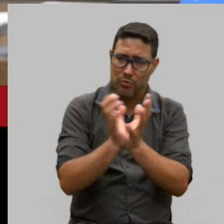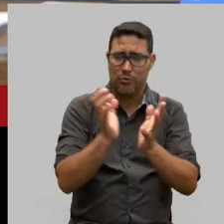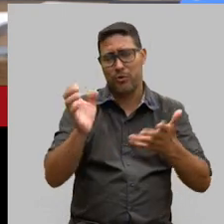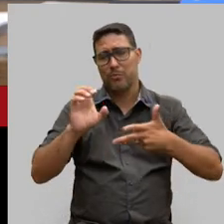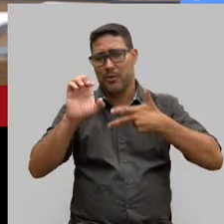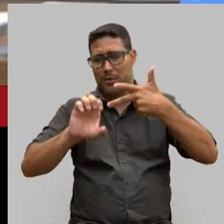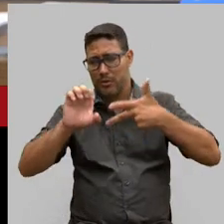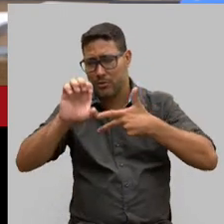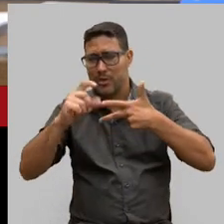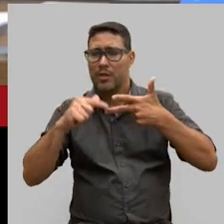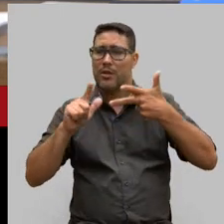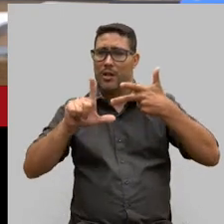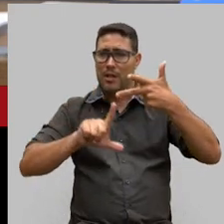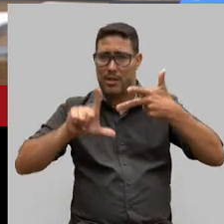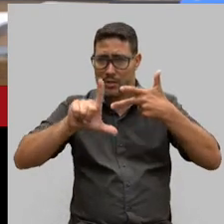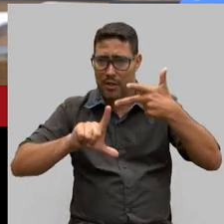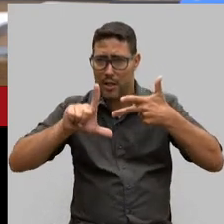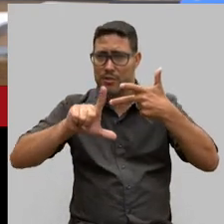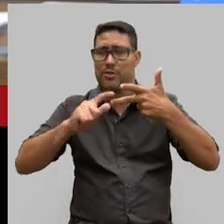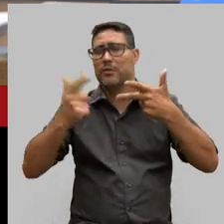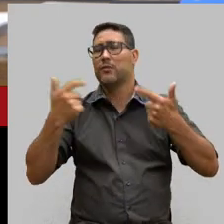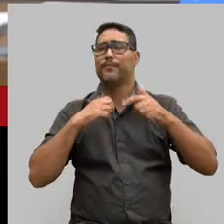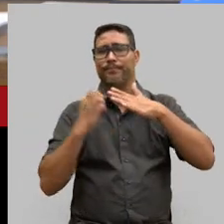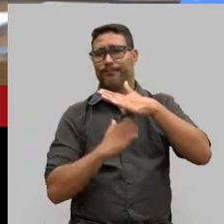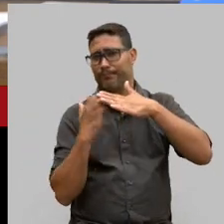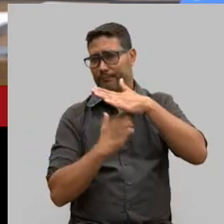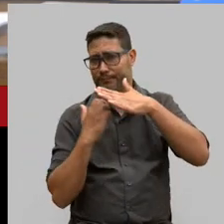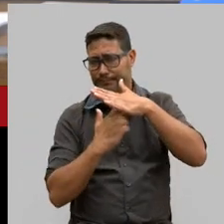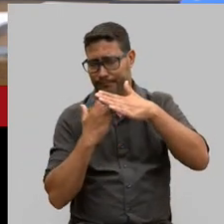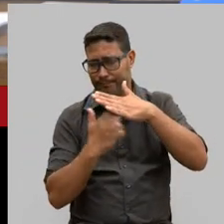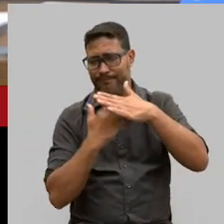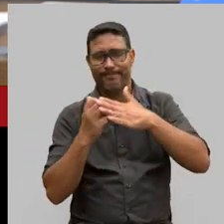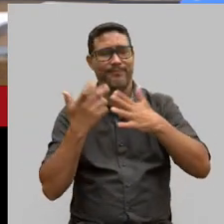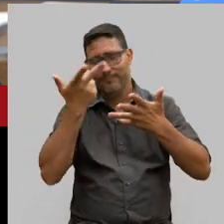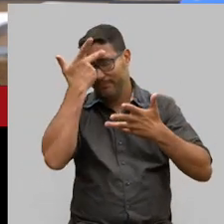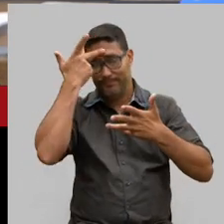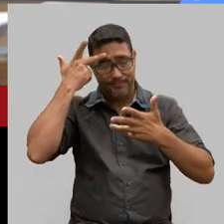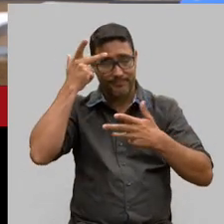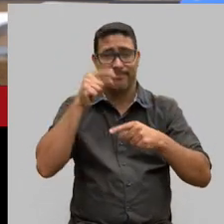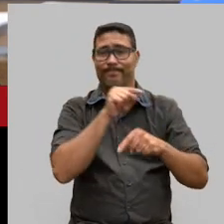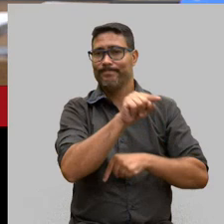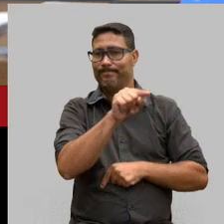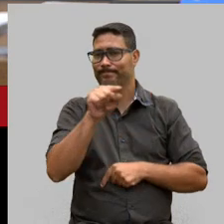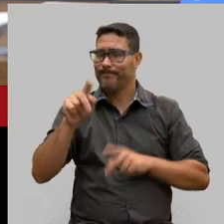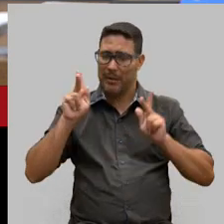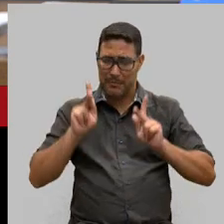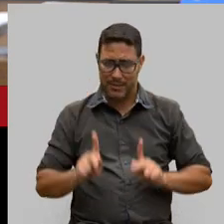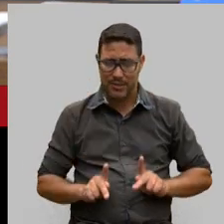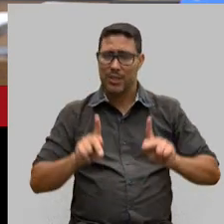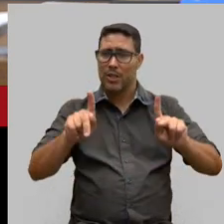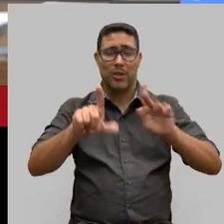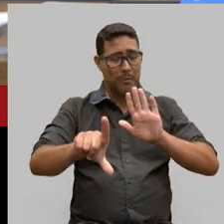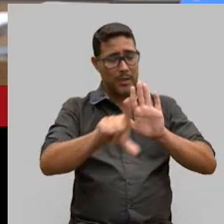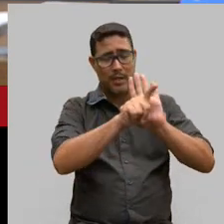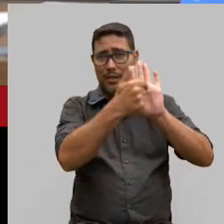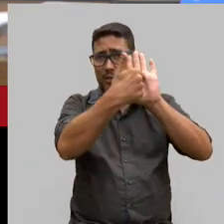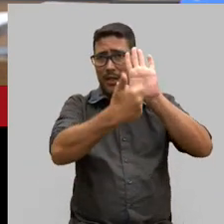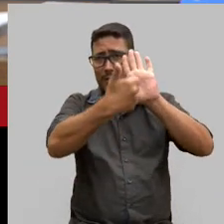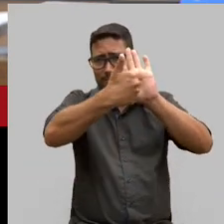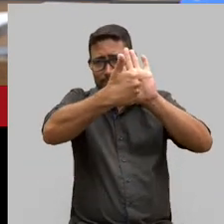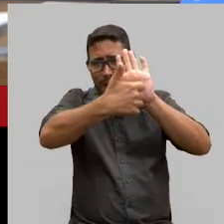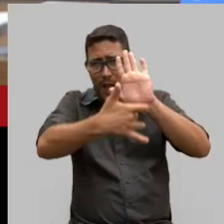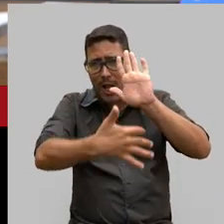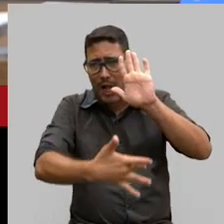legislativo a gente tem que reunir com as empresas a gente tem que reunir com com as pessoas para trazer a lei explicar né o porquê da